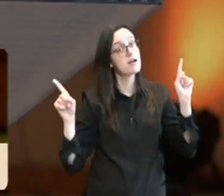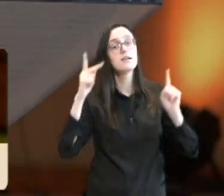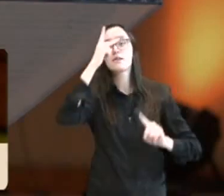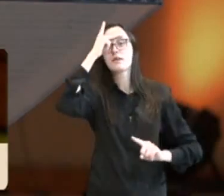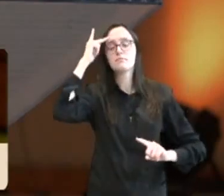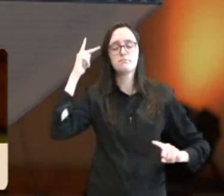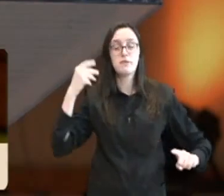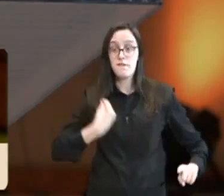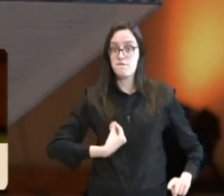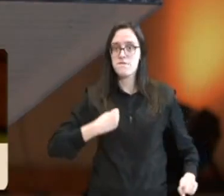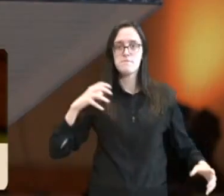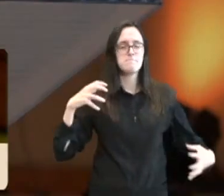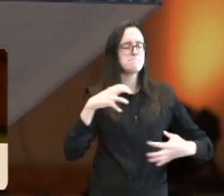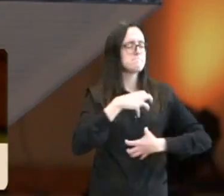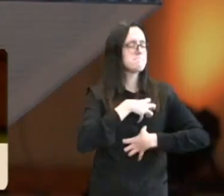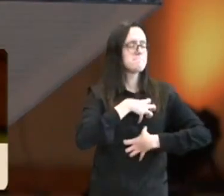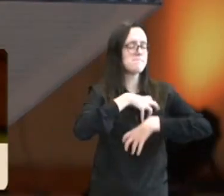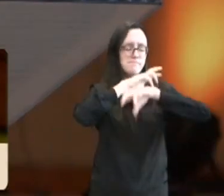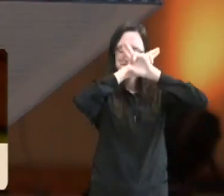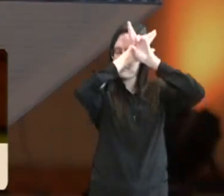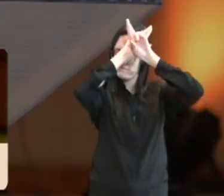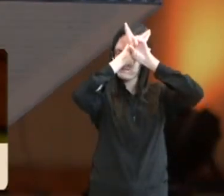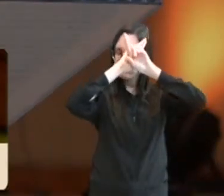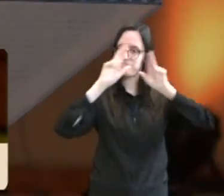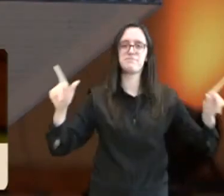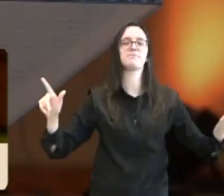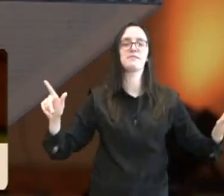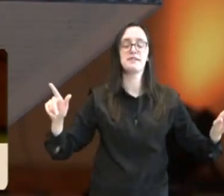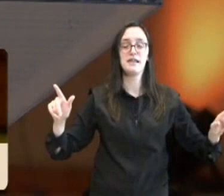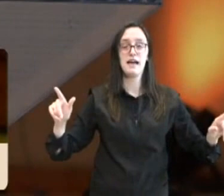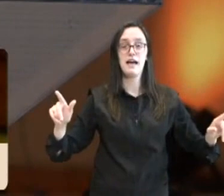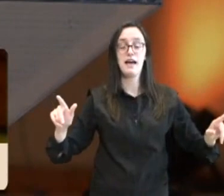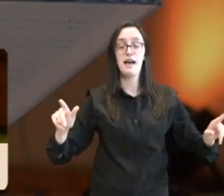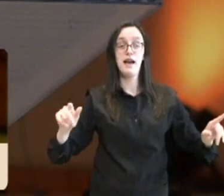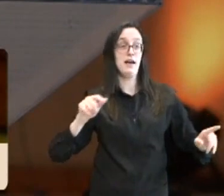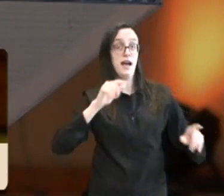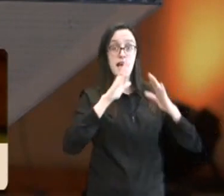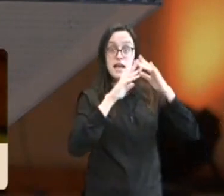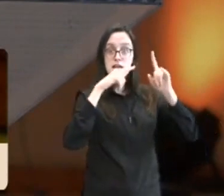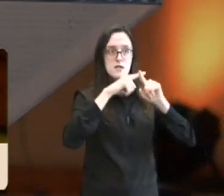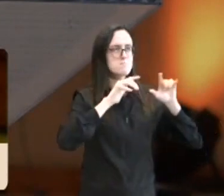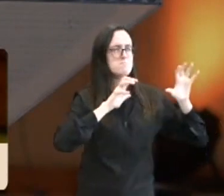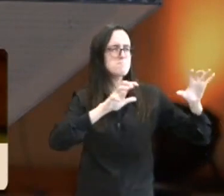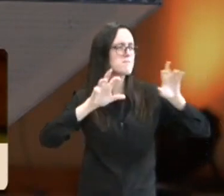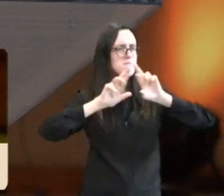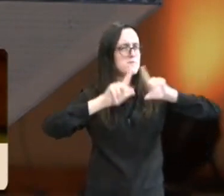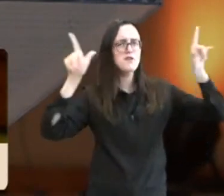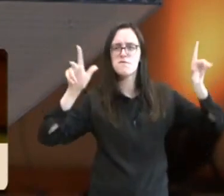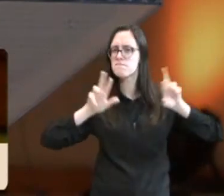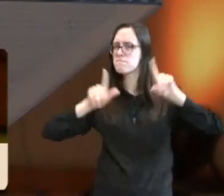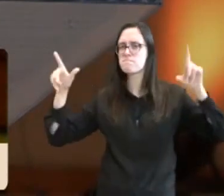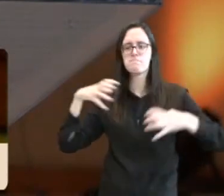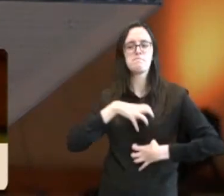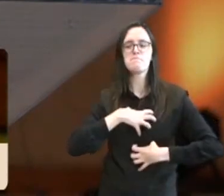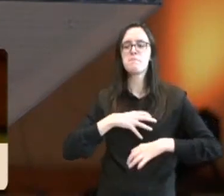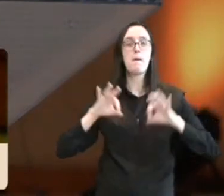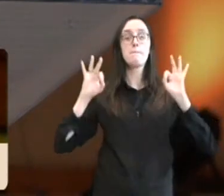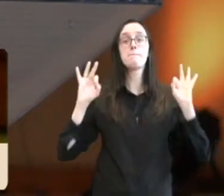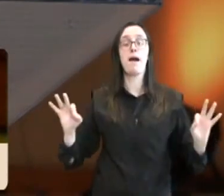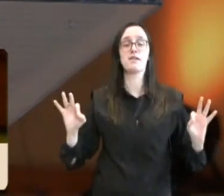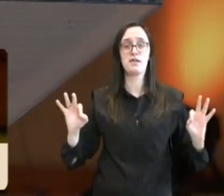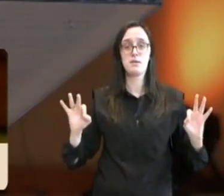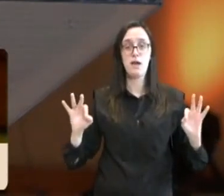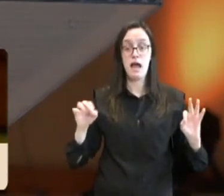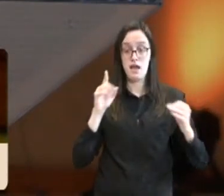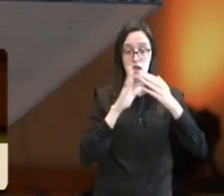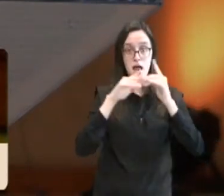de um modo incomum. Era uma igreja que fazia a diferença, fez a diferença, a